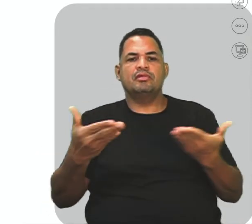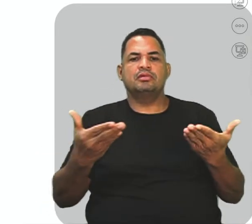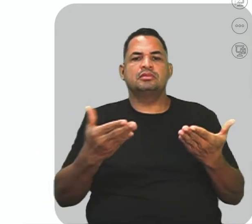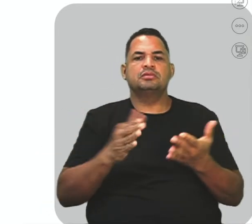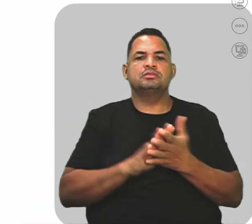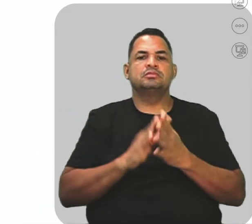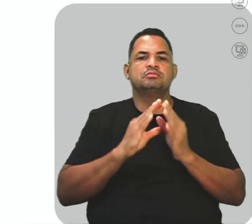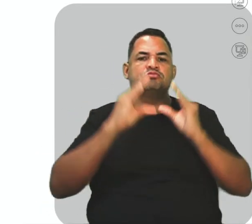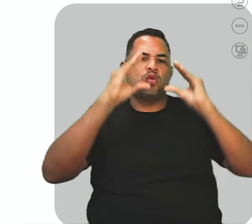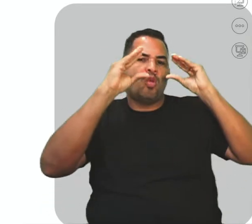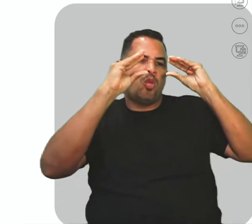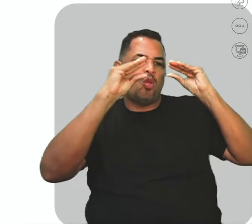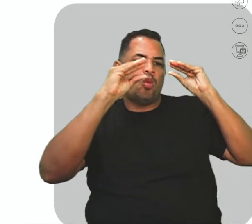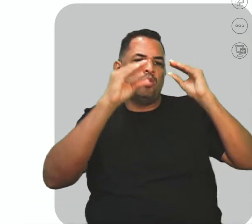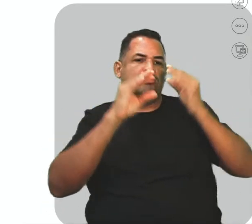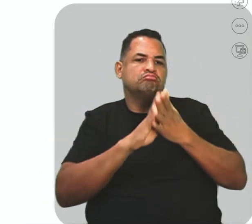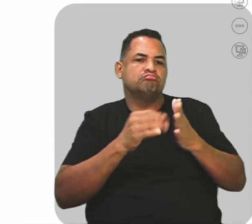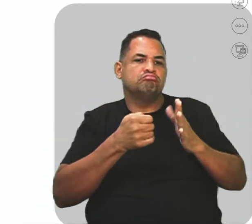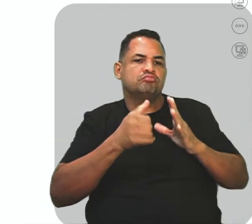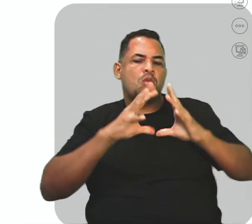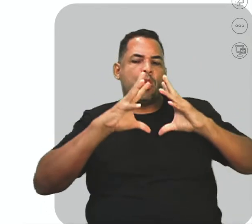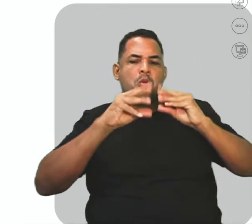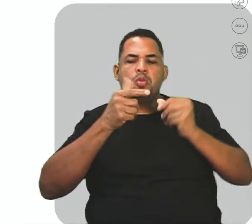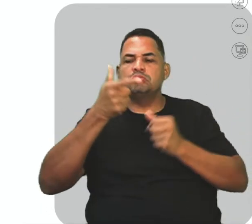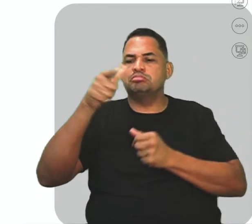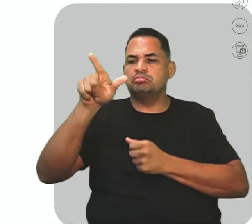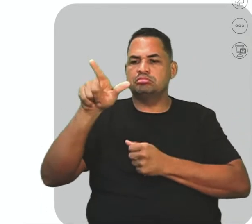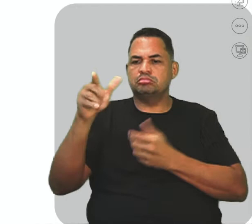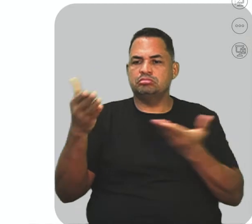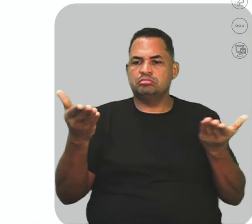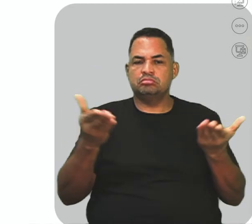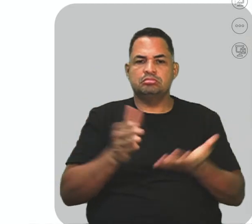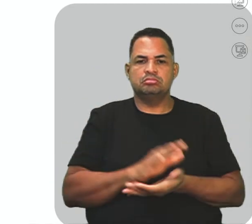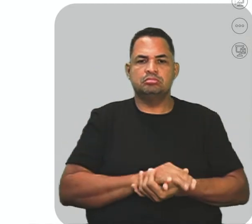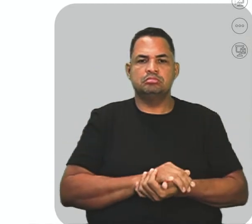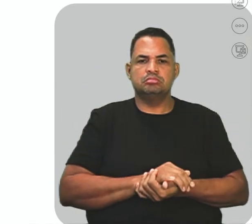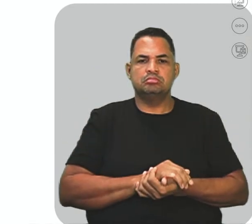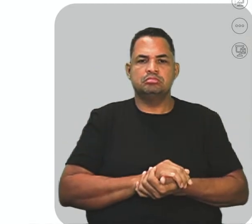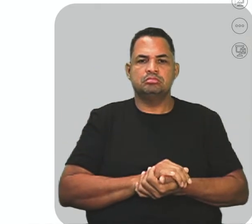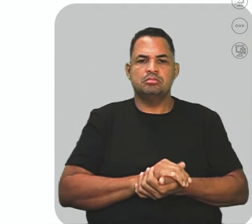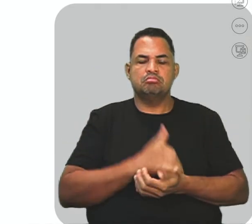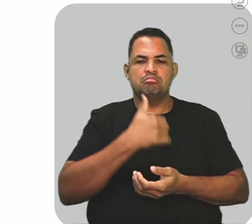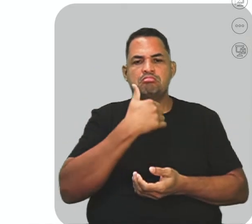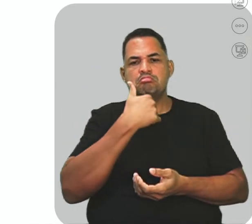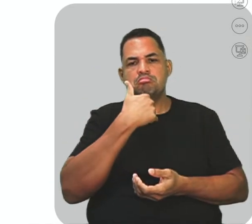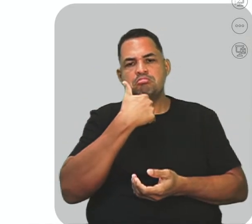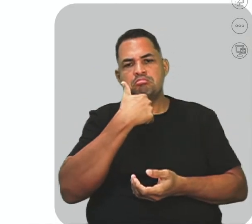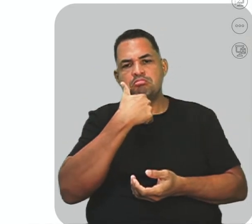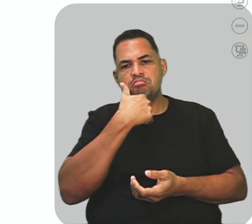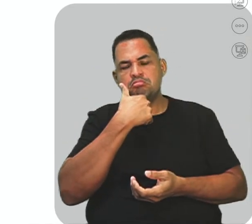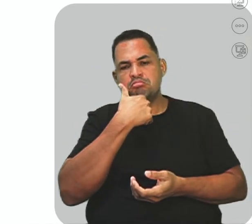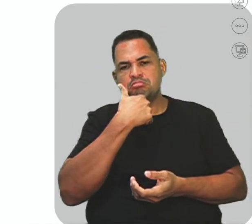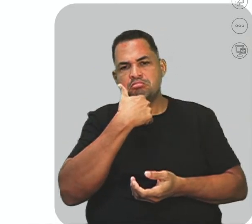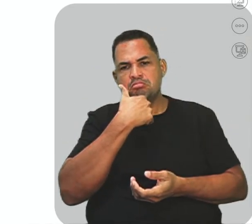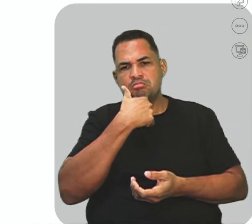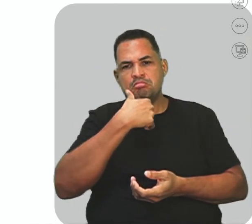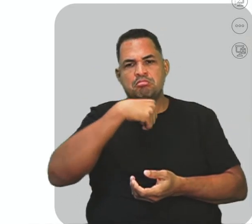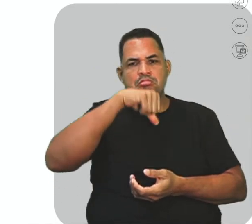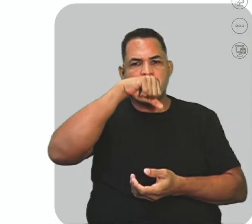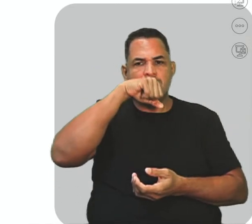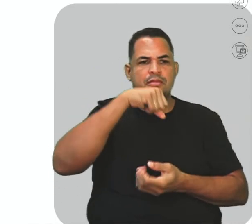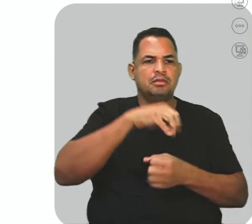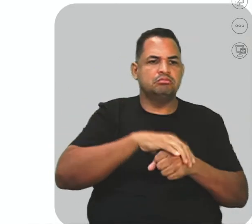a noite tinha sido como quase todas as outras. Mamãe sacudira seu punho de ferro, papai havia